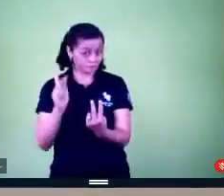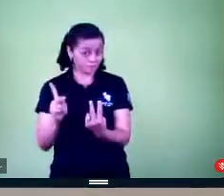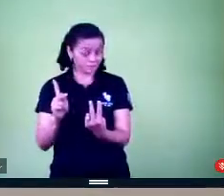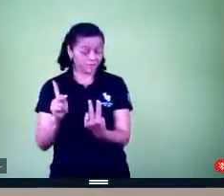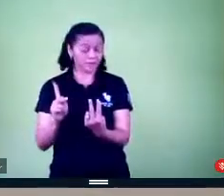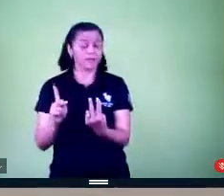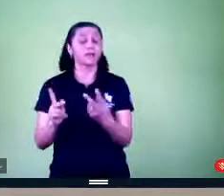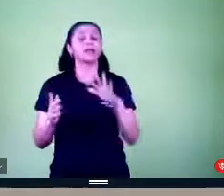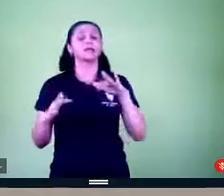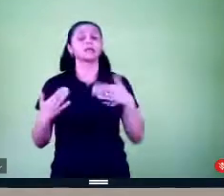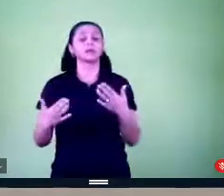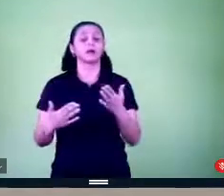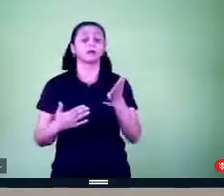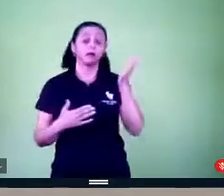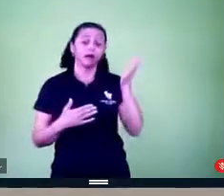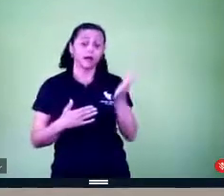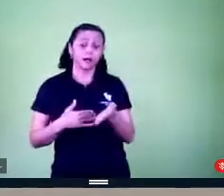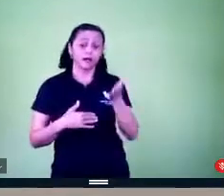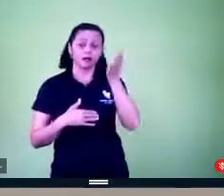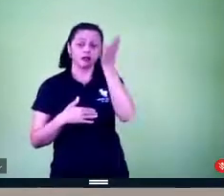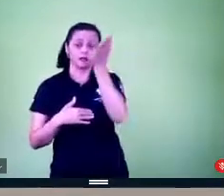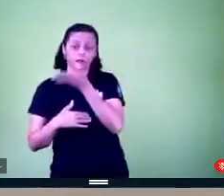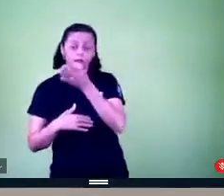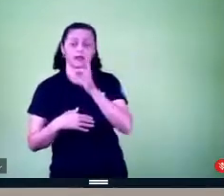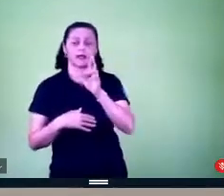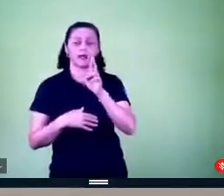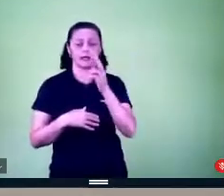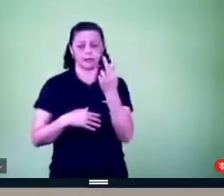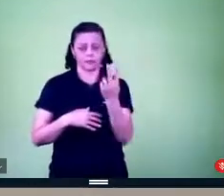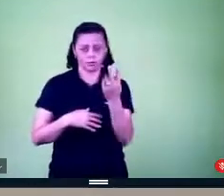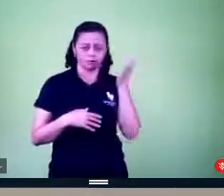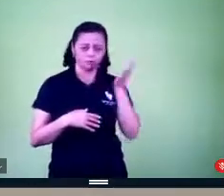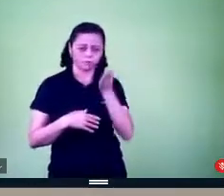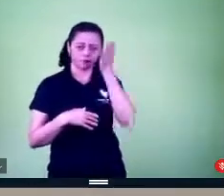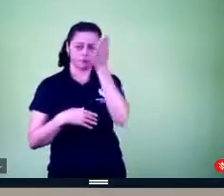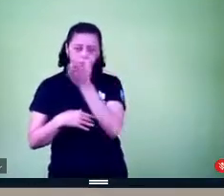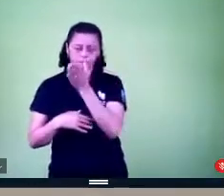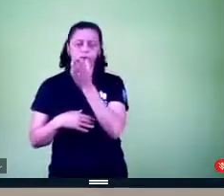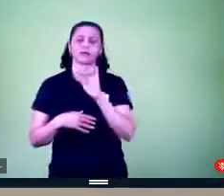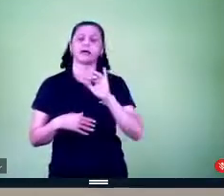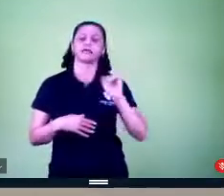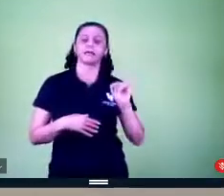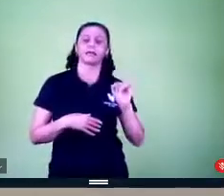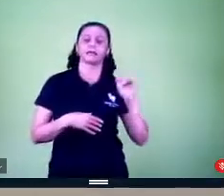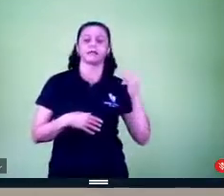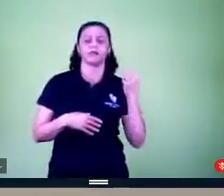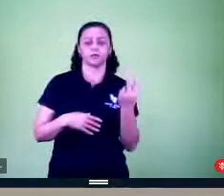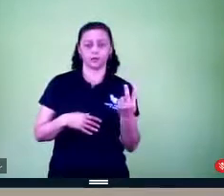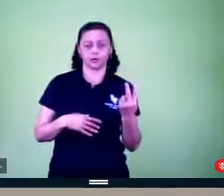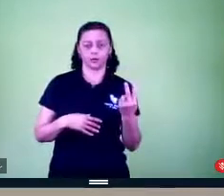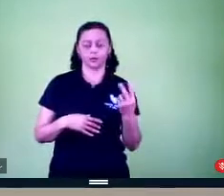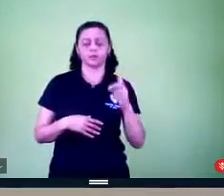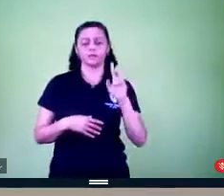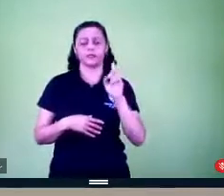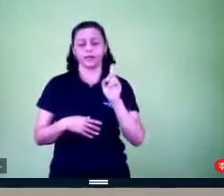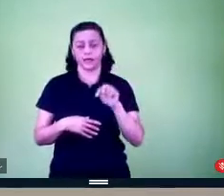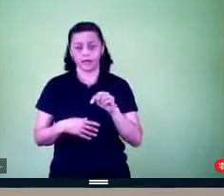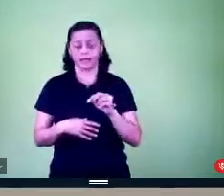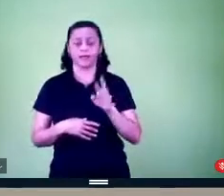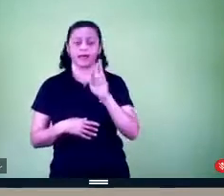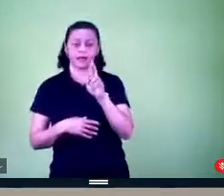esse R2, eu vou chegar que o meu I2 vai ser R1 dividido por